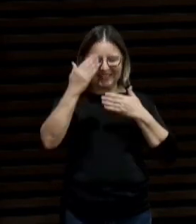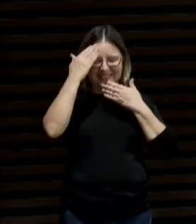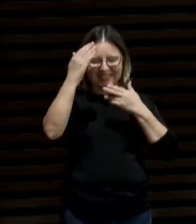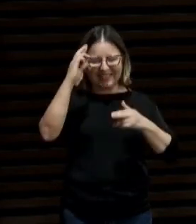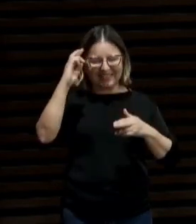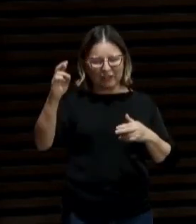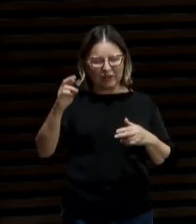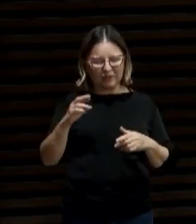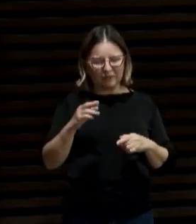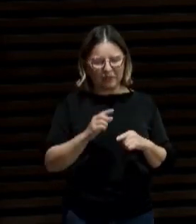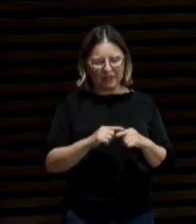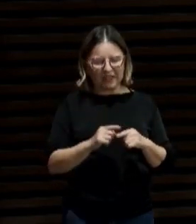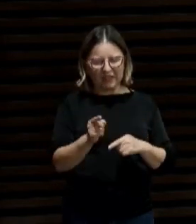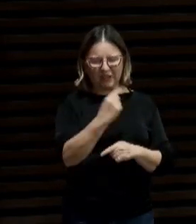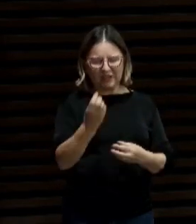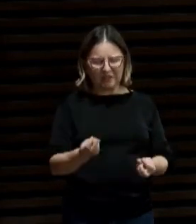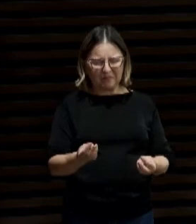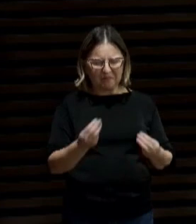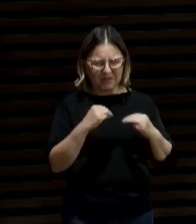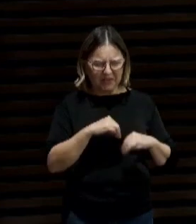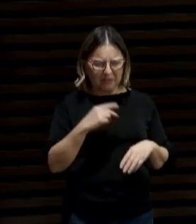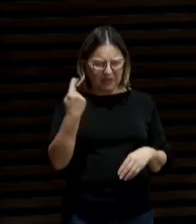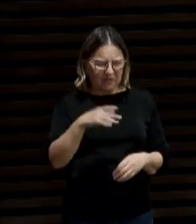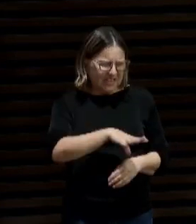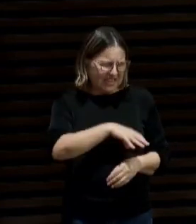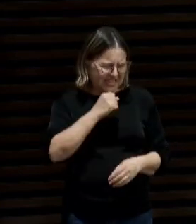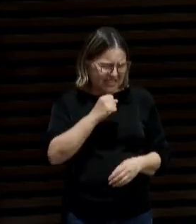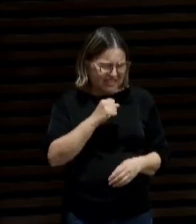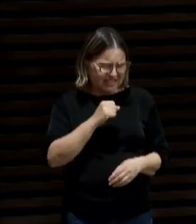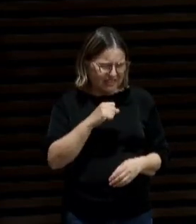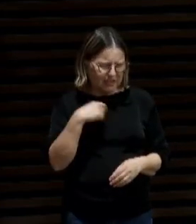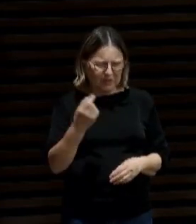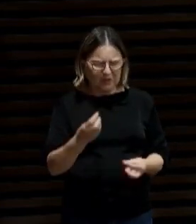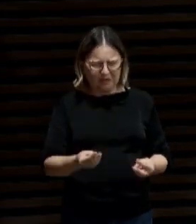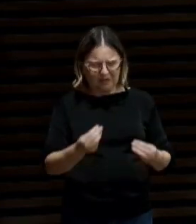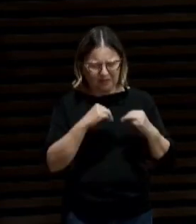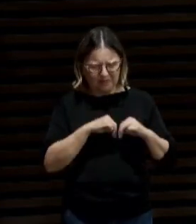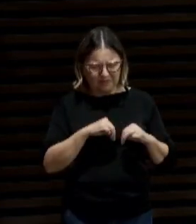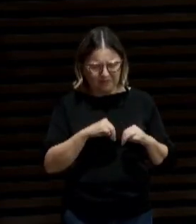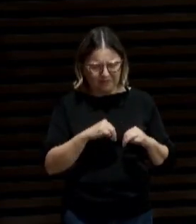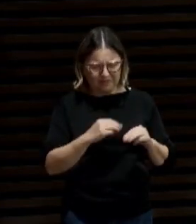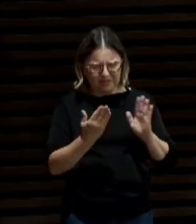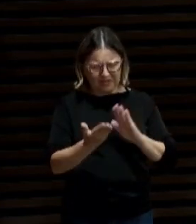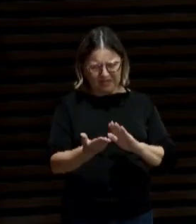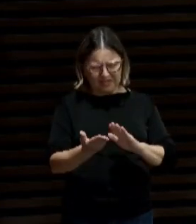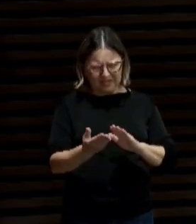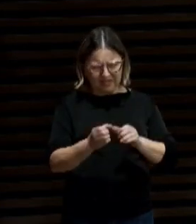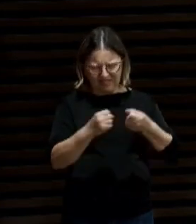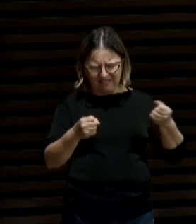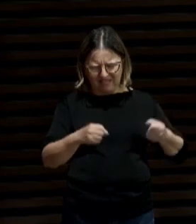porque éramos merecedores da Tua ira. Éramos merecedores de comparecer diante do grande, terrível trono